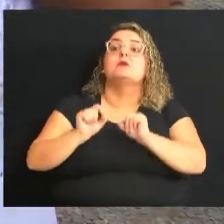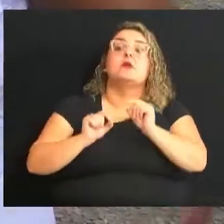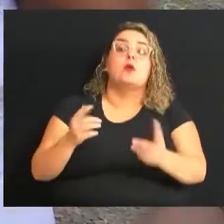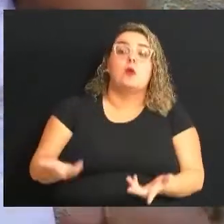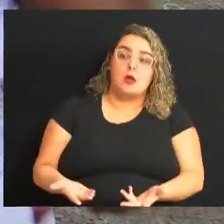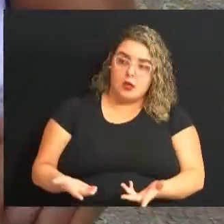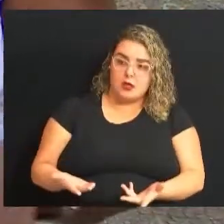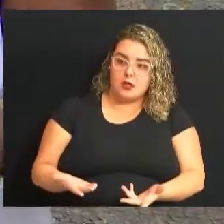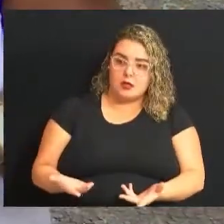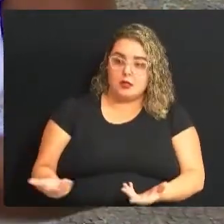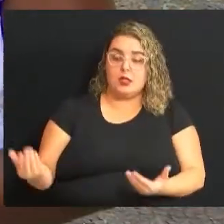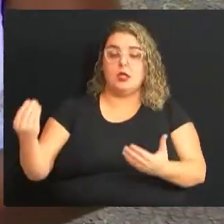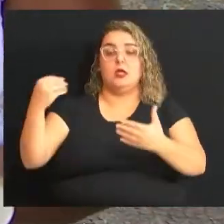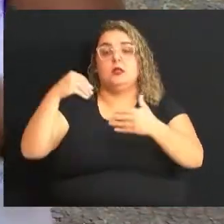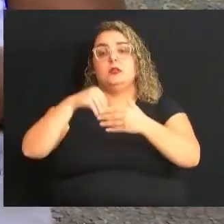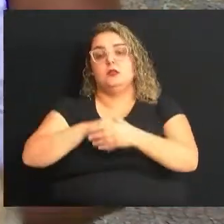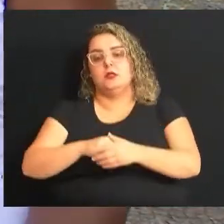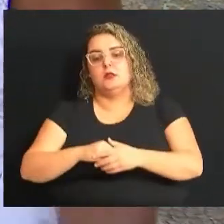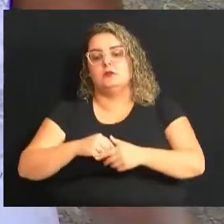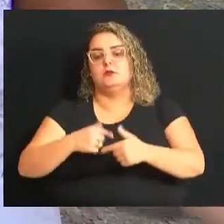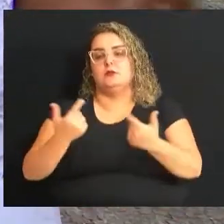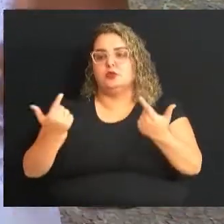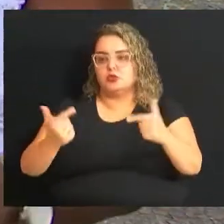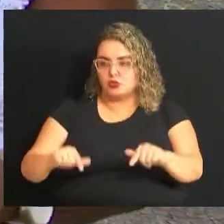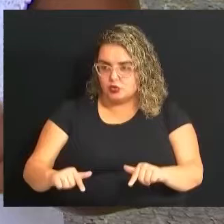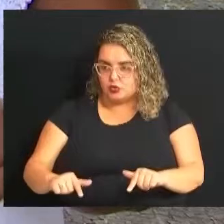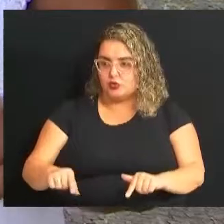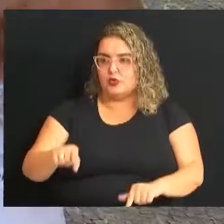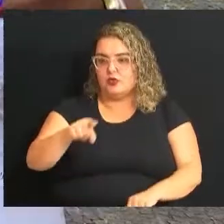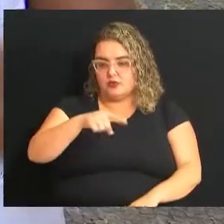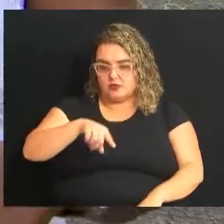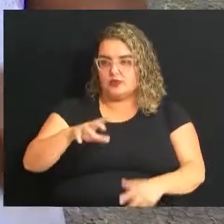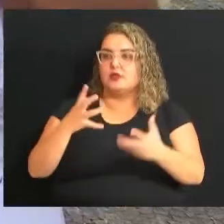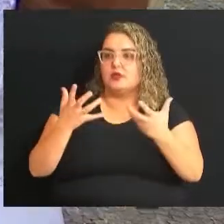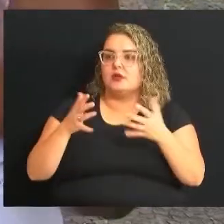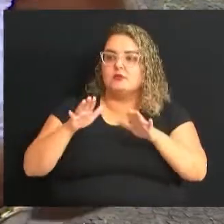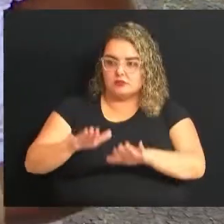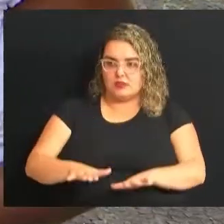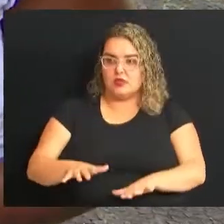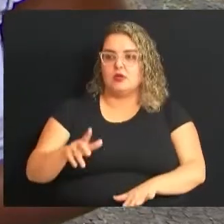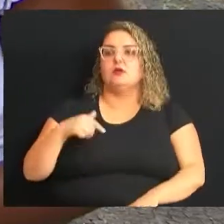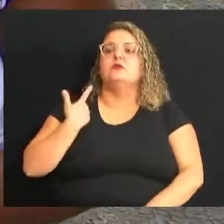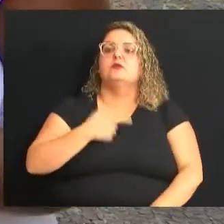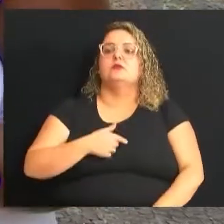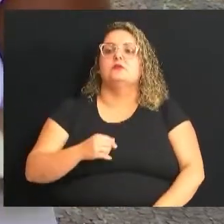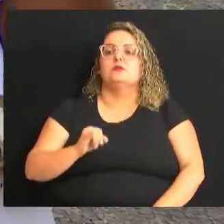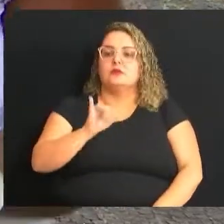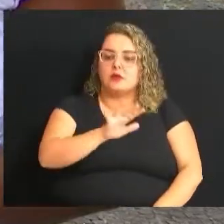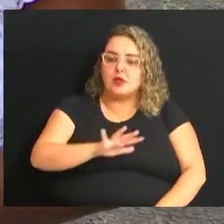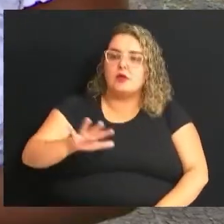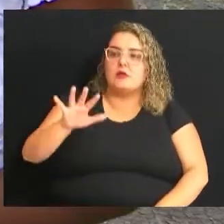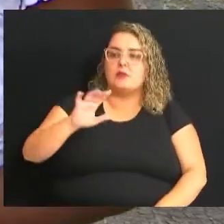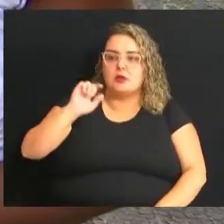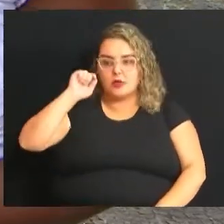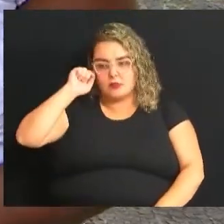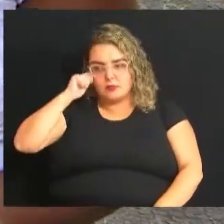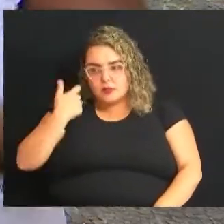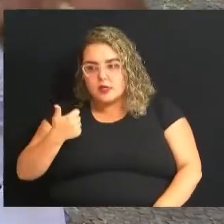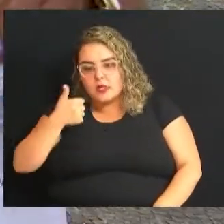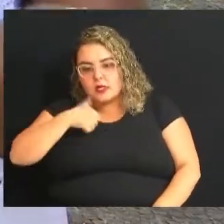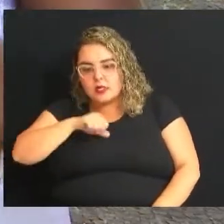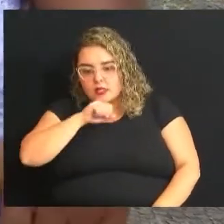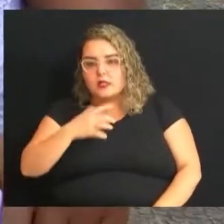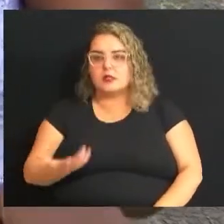Então, dentro do nosso território, já que vocês querem ficar aqui, então a gente vai colocar uma imagem de Mãe Preta para lembrar qual o seu lugar